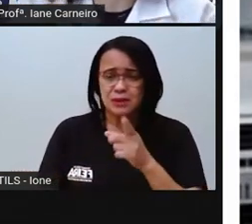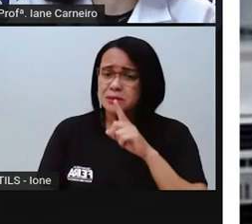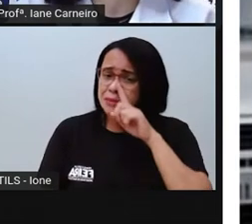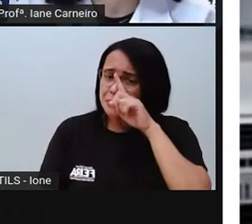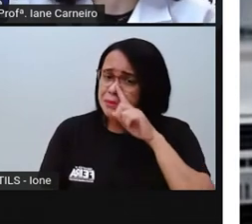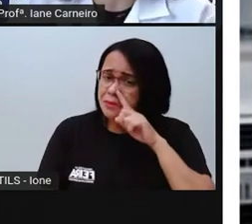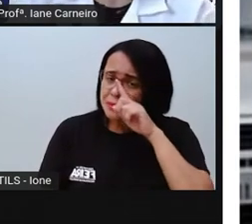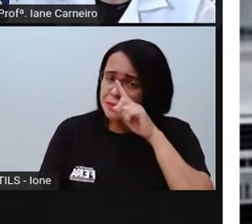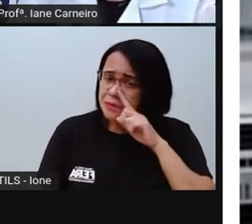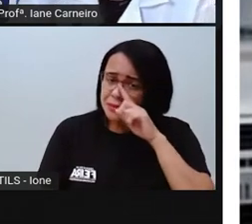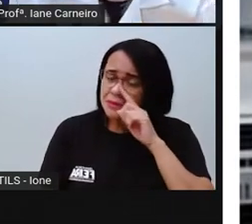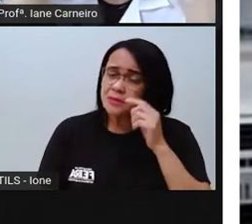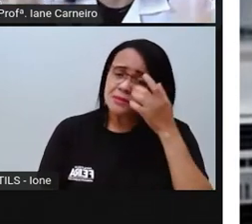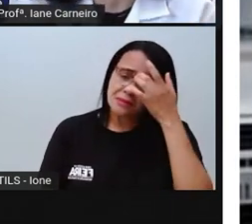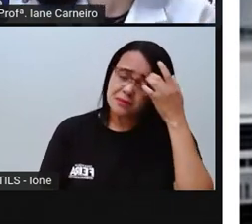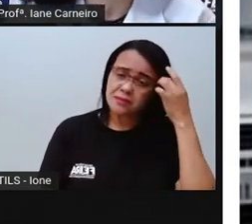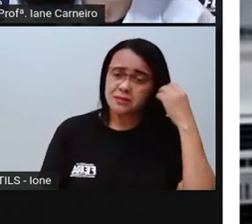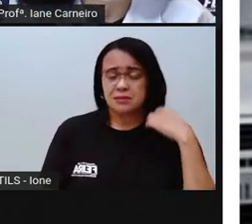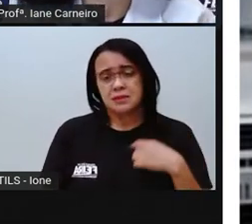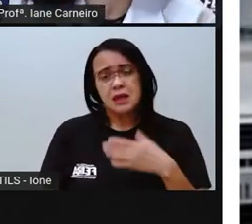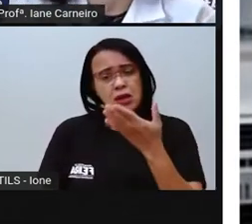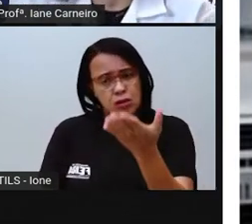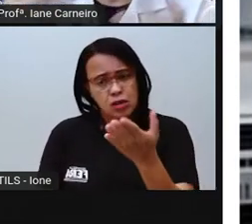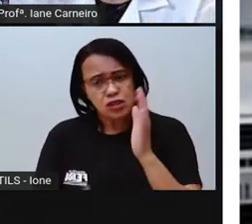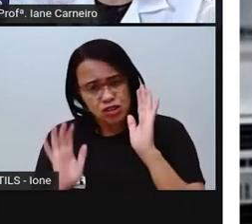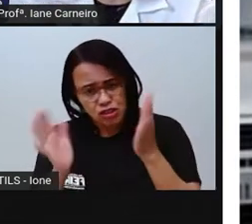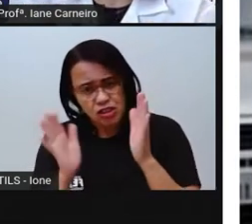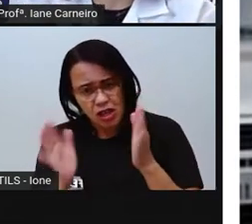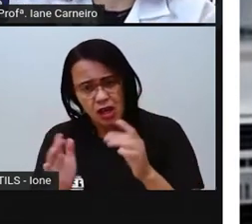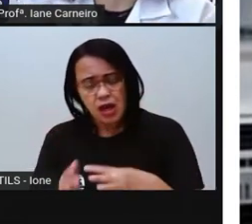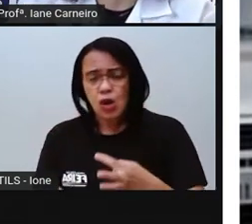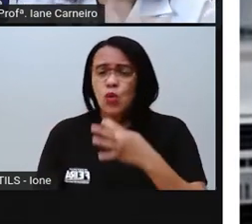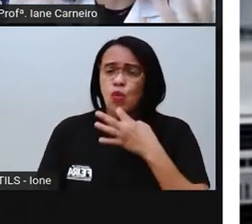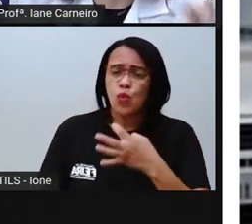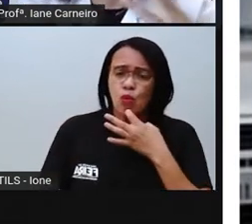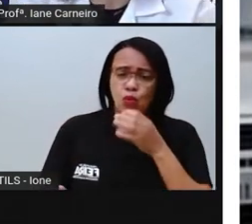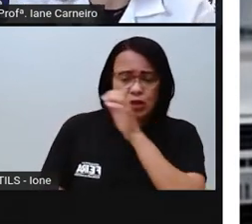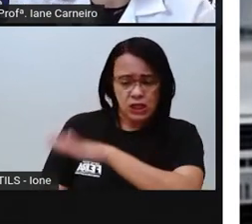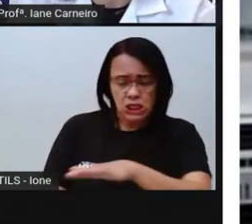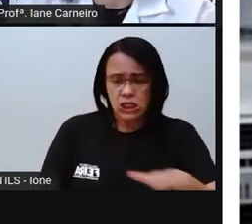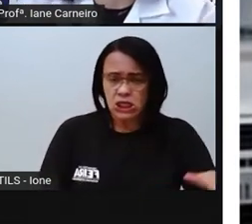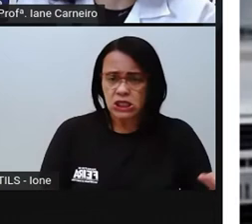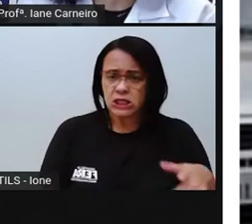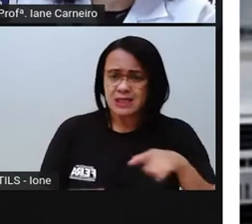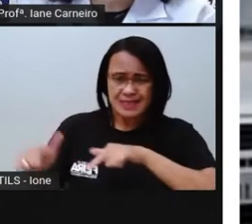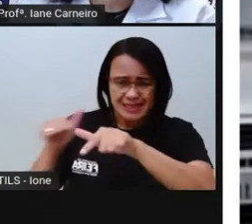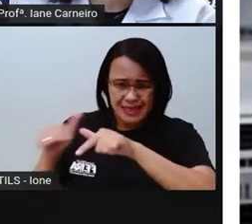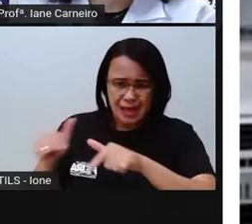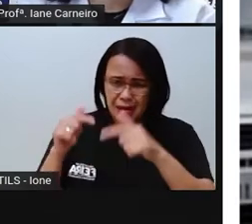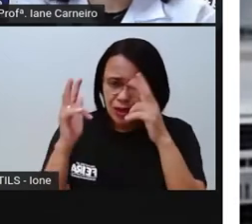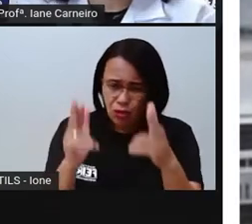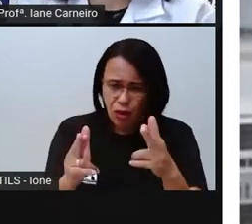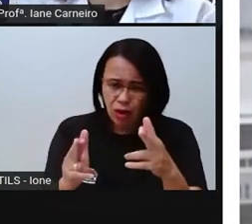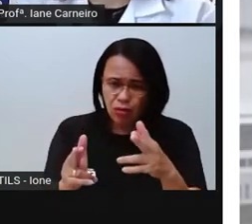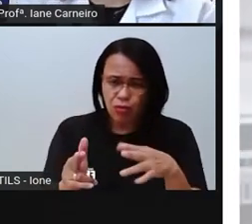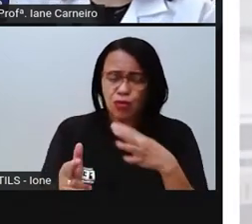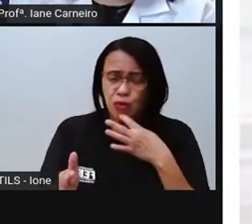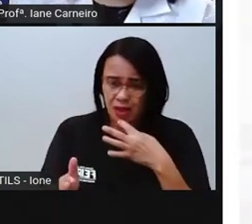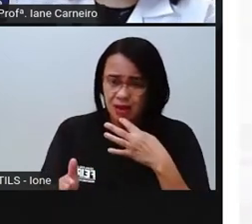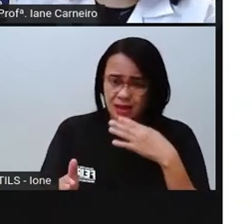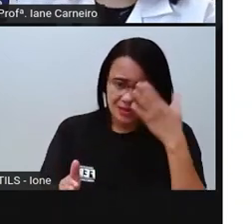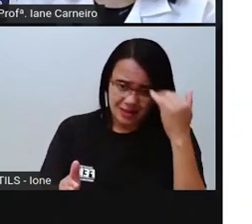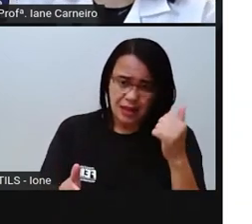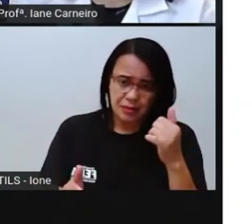já conversou com alguma criança? Sabe de alguma criança que trabalha, né? Que faz alguma dessas atividades?